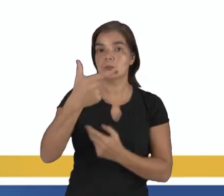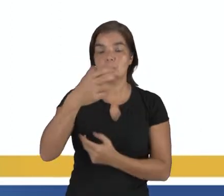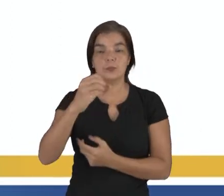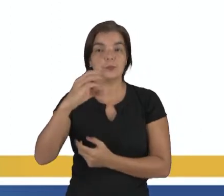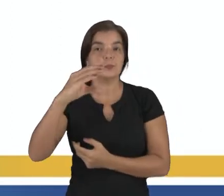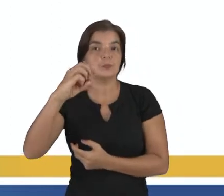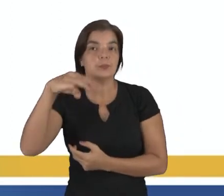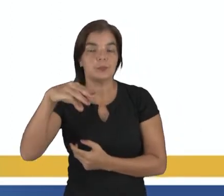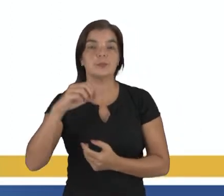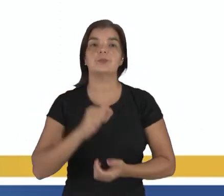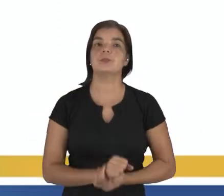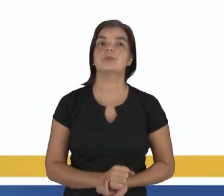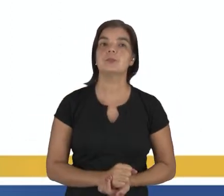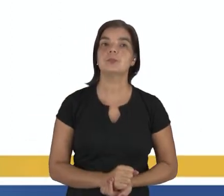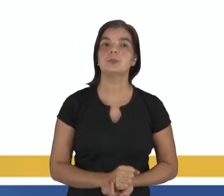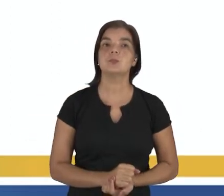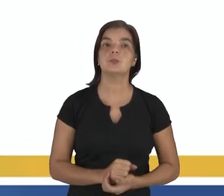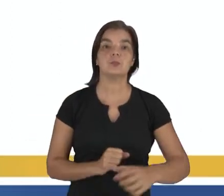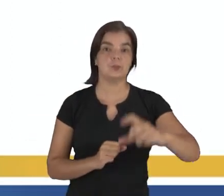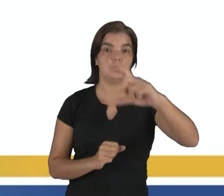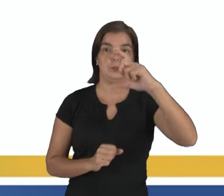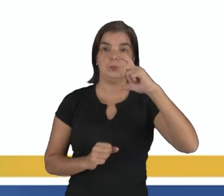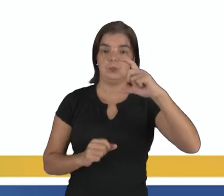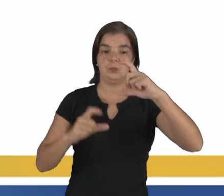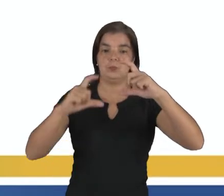centímetros. Olha aí.